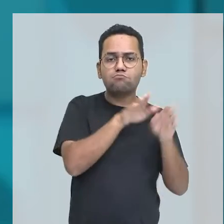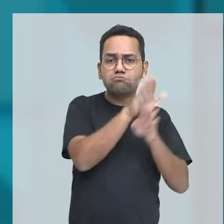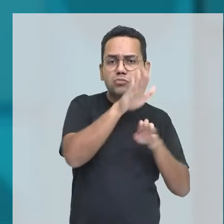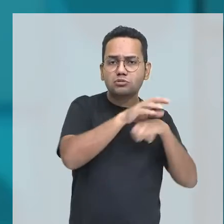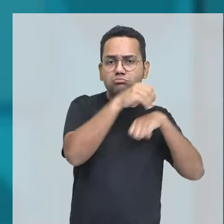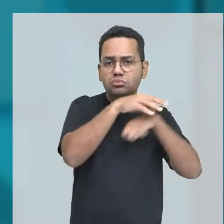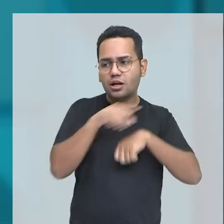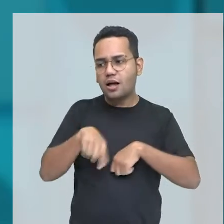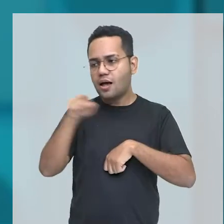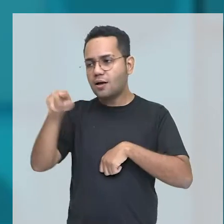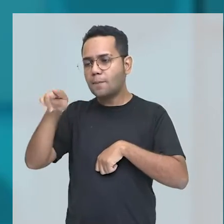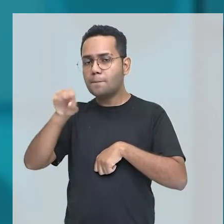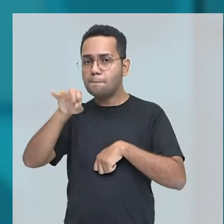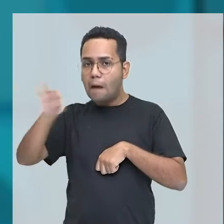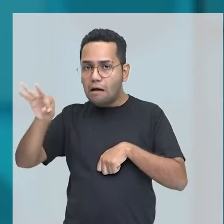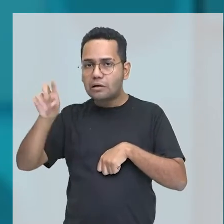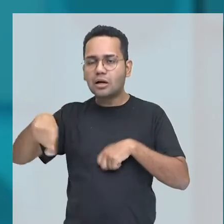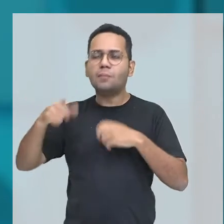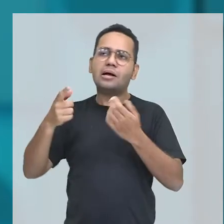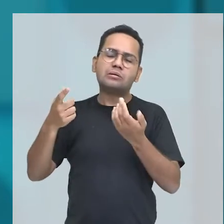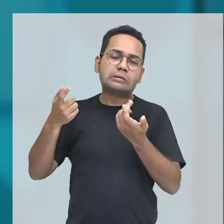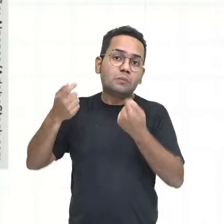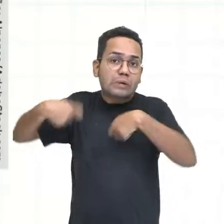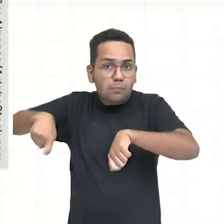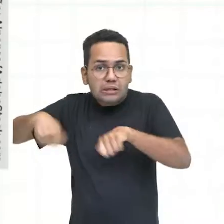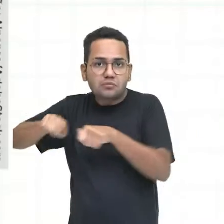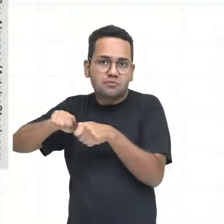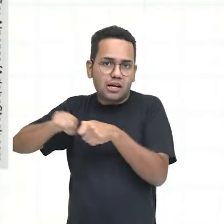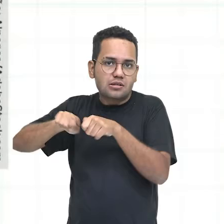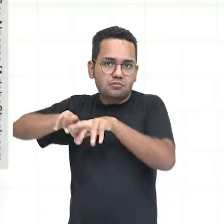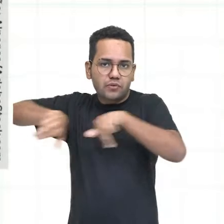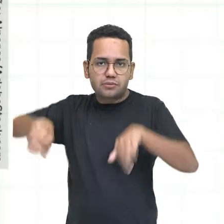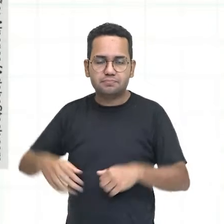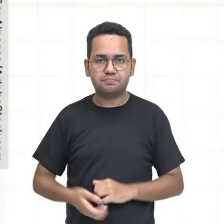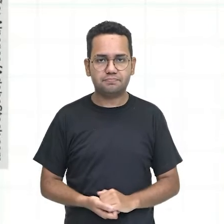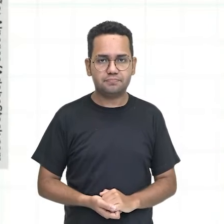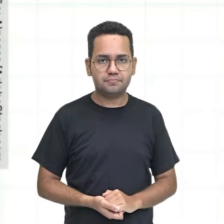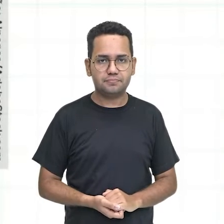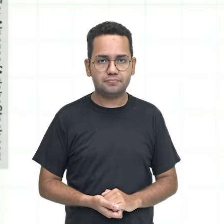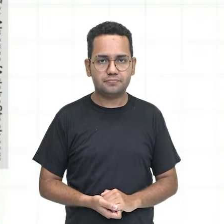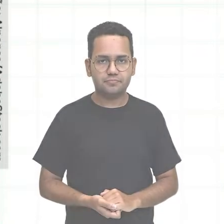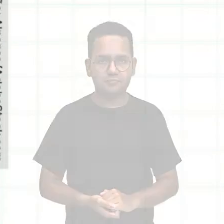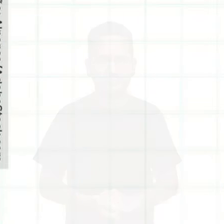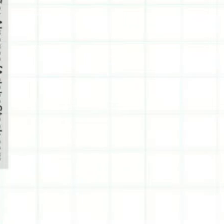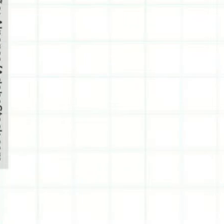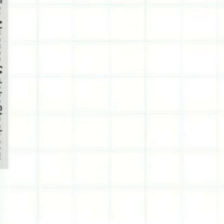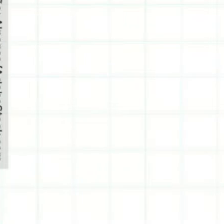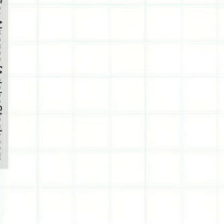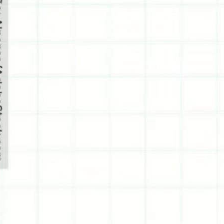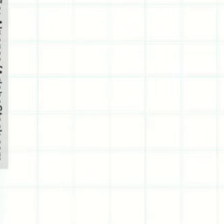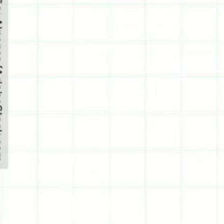utilizando aí a forma negativa dos verbos modais. Olha só. De novo, né, nós vemos